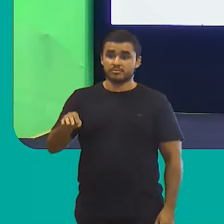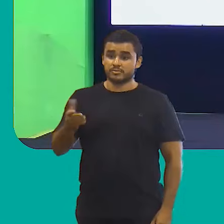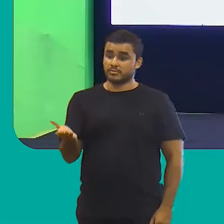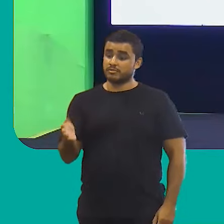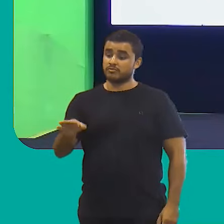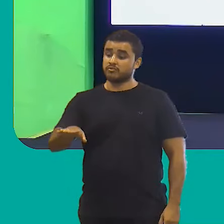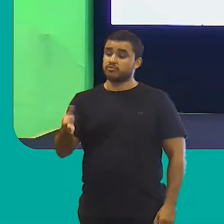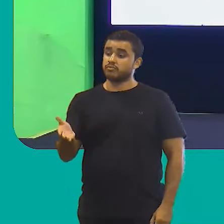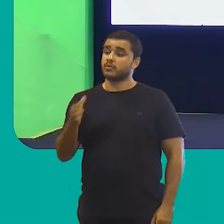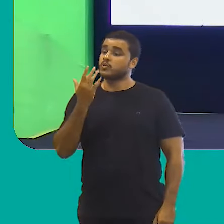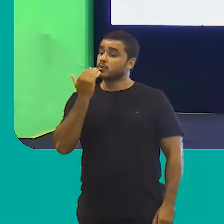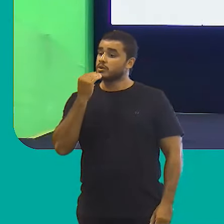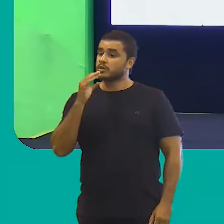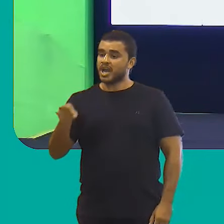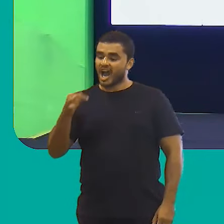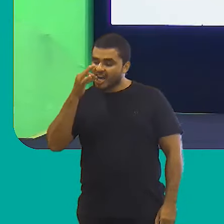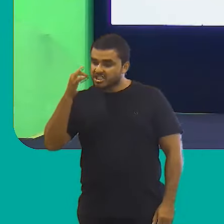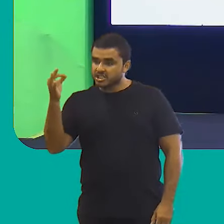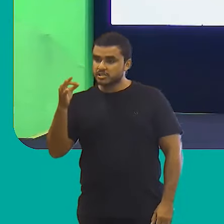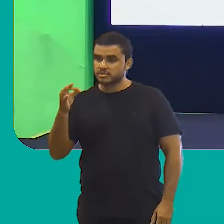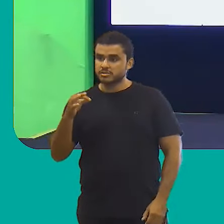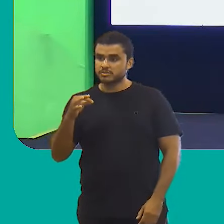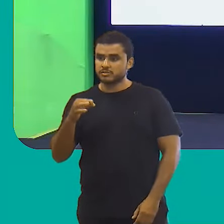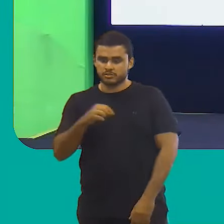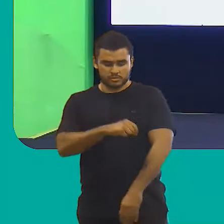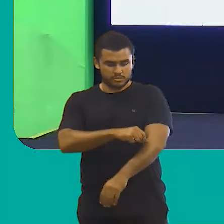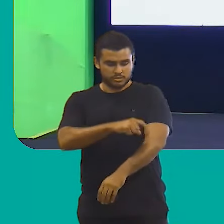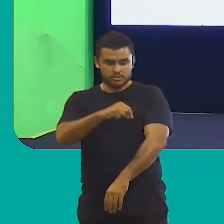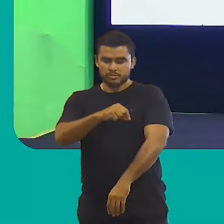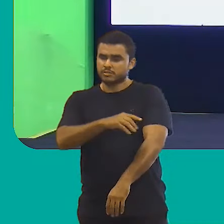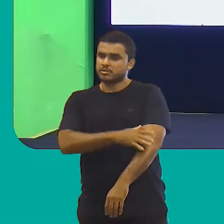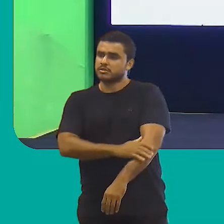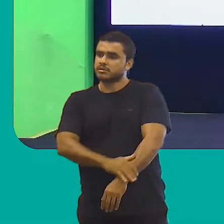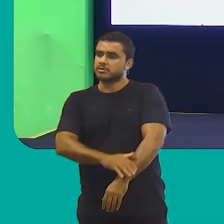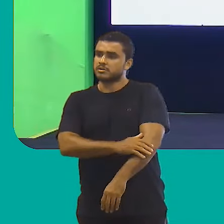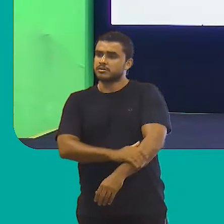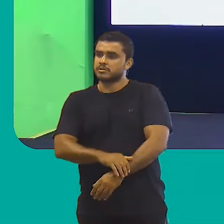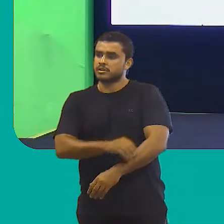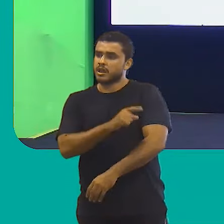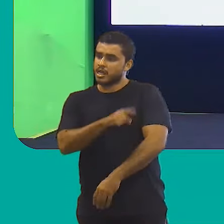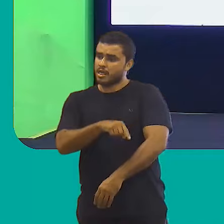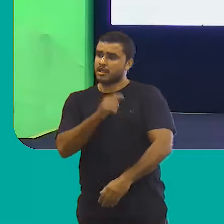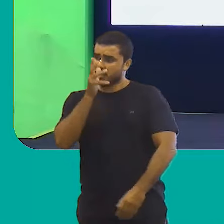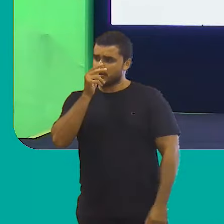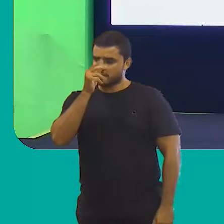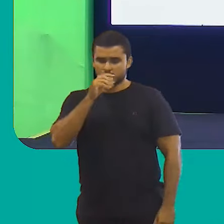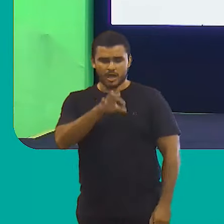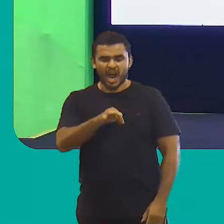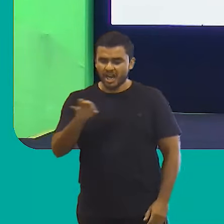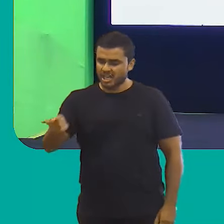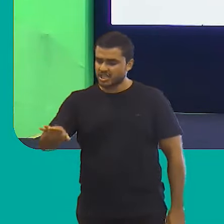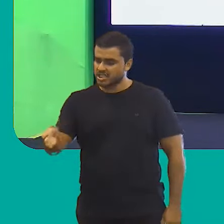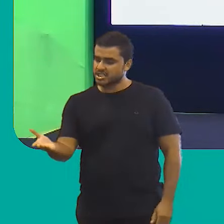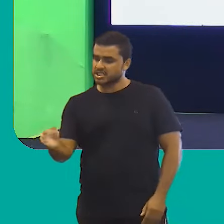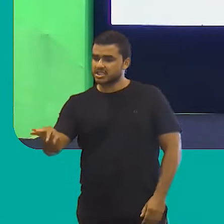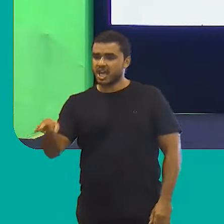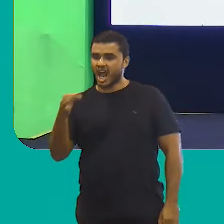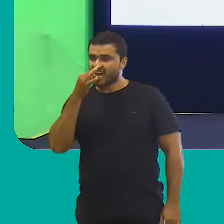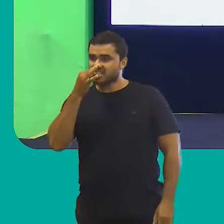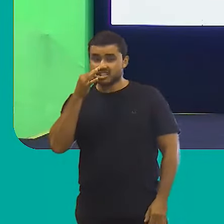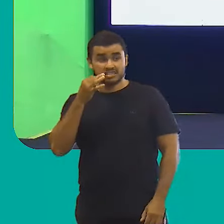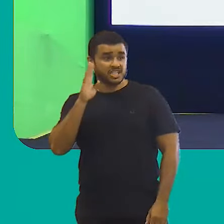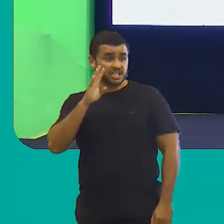galinha queimada. Você acredita que minha avó fazia isso? Eu não sei porquê, mas eu achava legal. Bom, voltando aqui